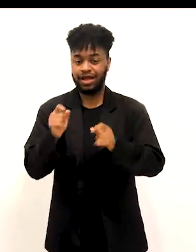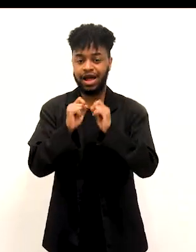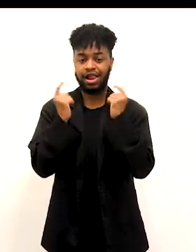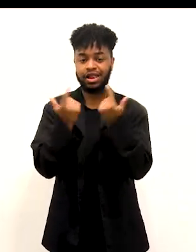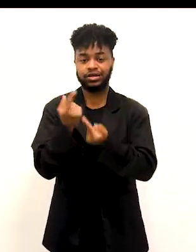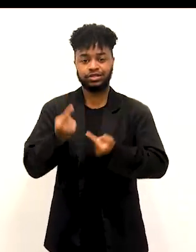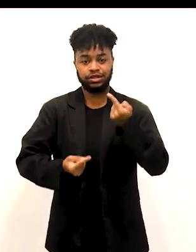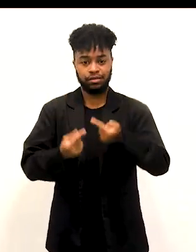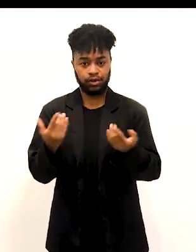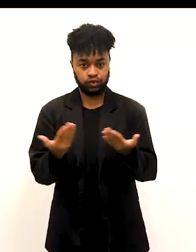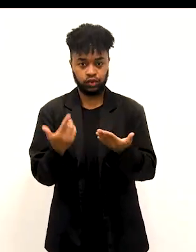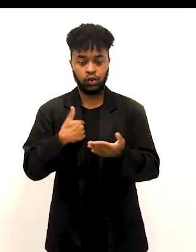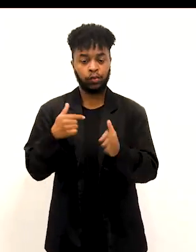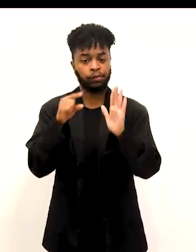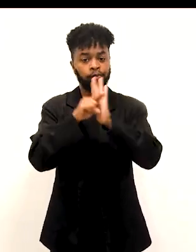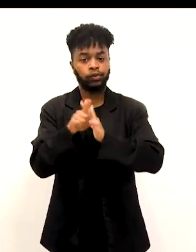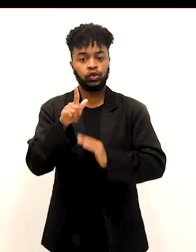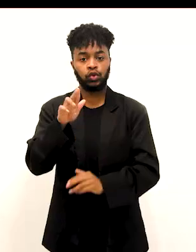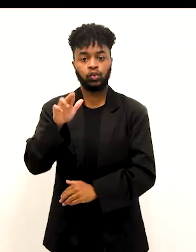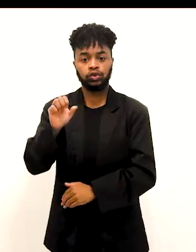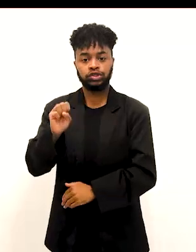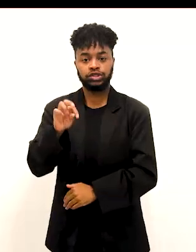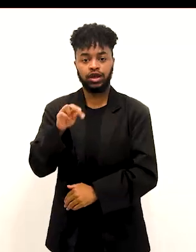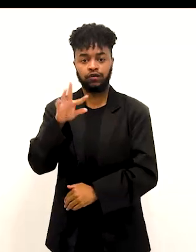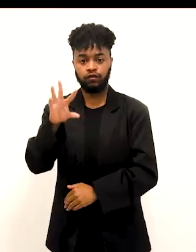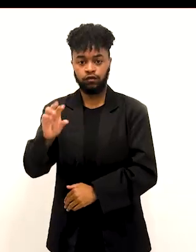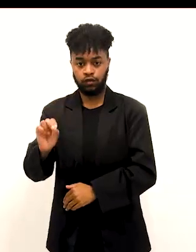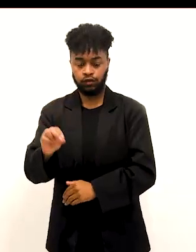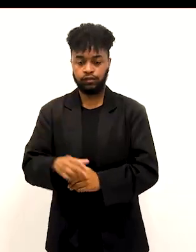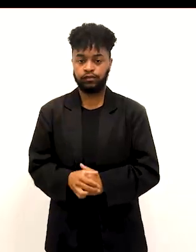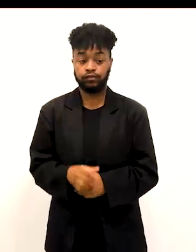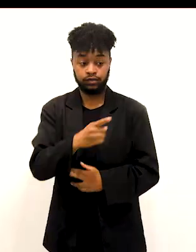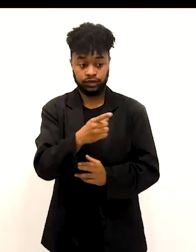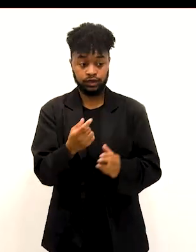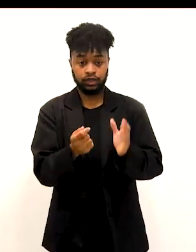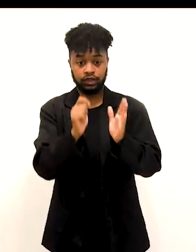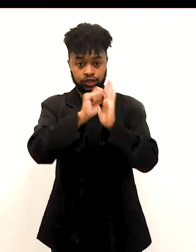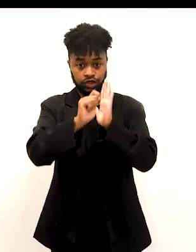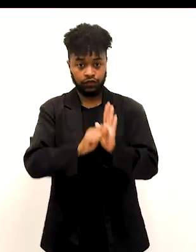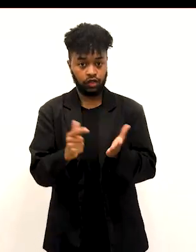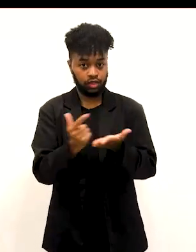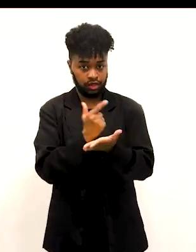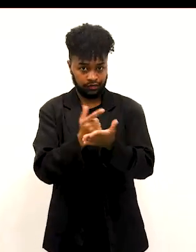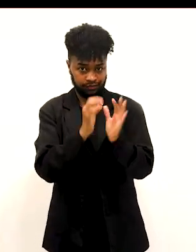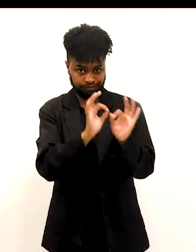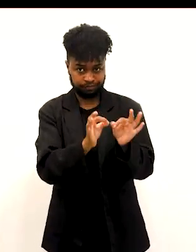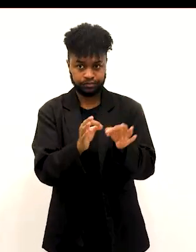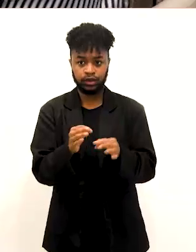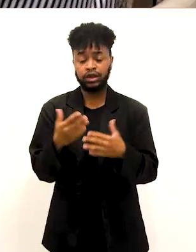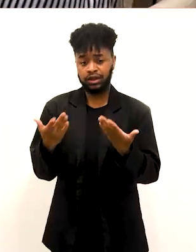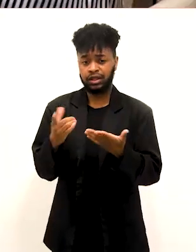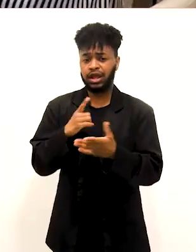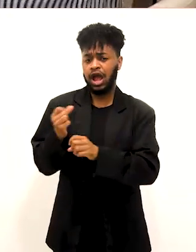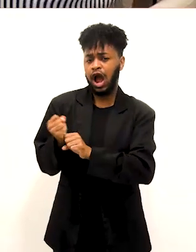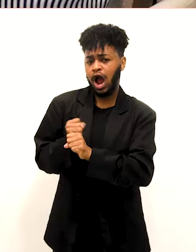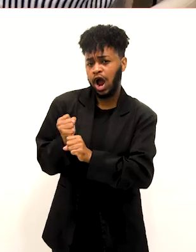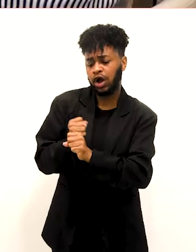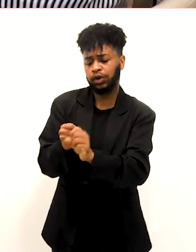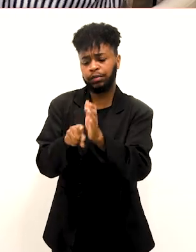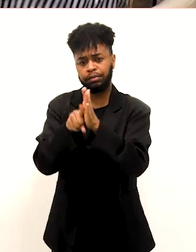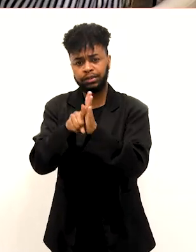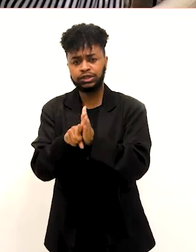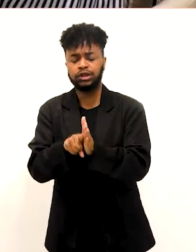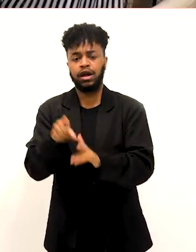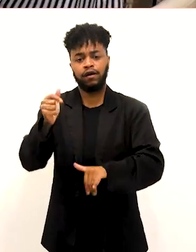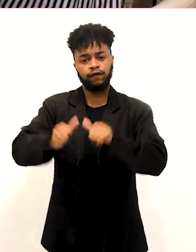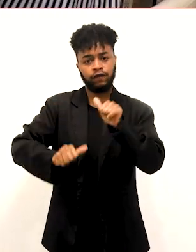ao Alerj Debate de hoje. Gustavo, vou começar a nossa conversa com você. Você é autor desse livro, né? Foram vários anos aí de estudo,